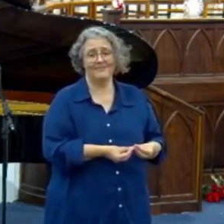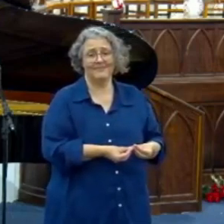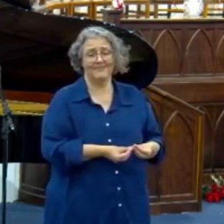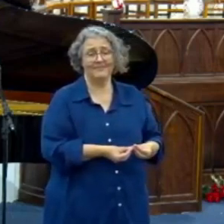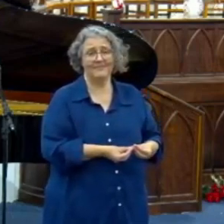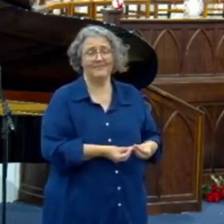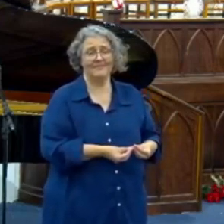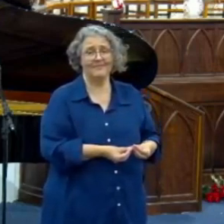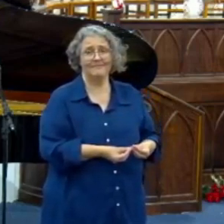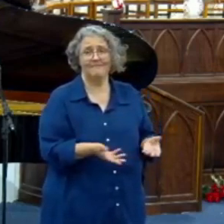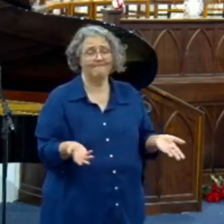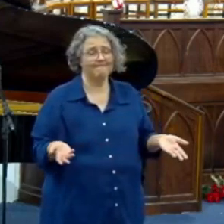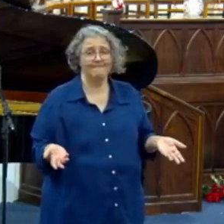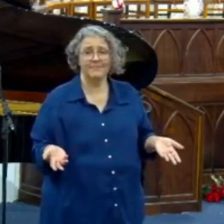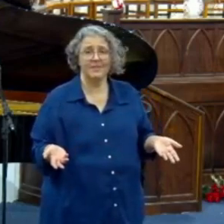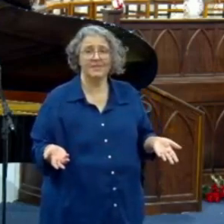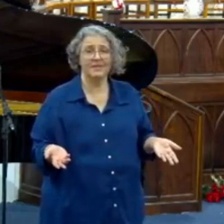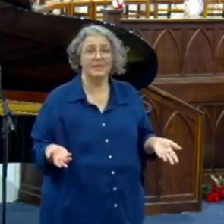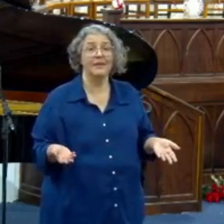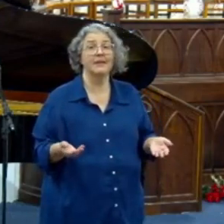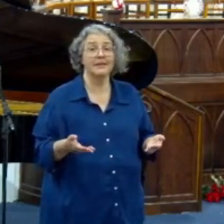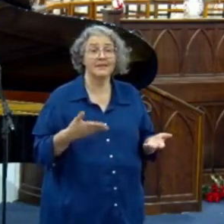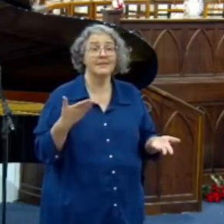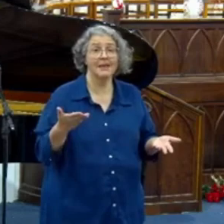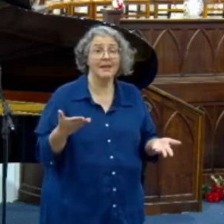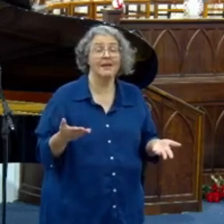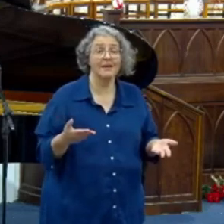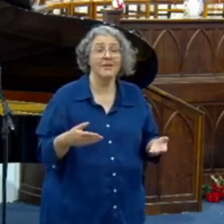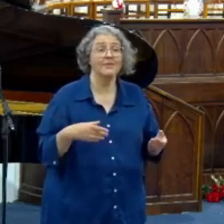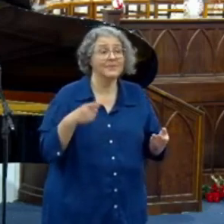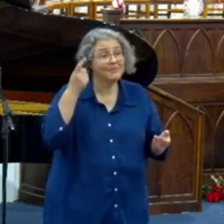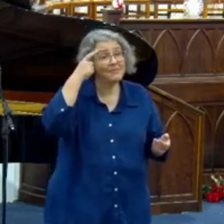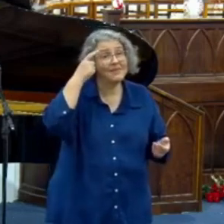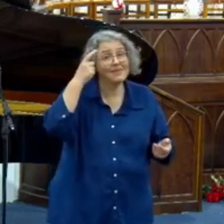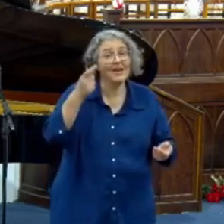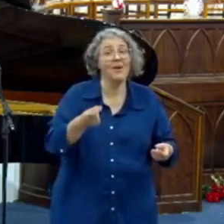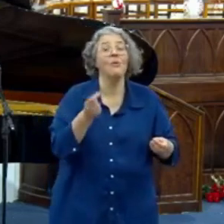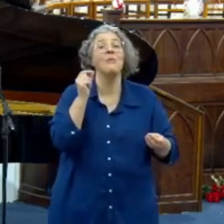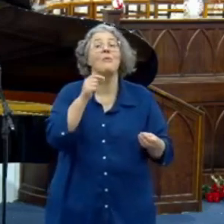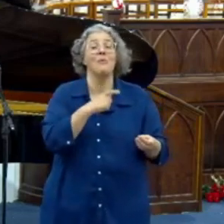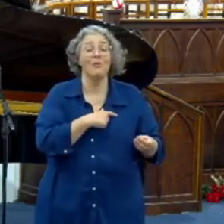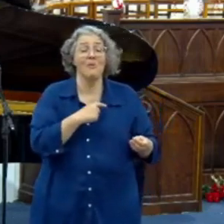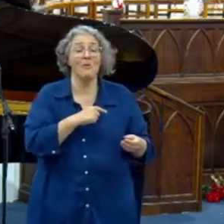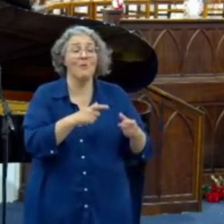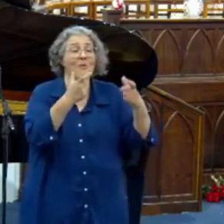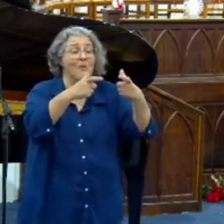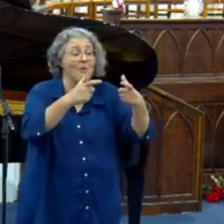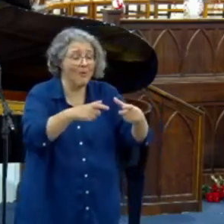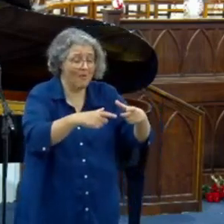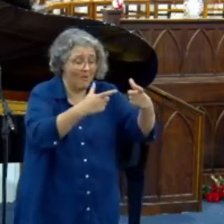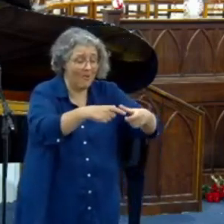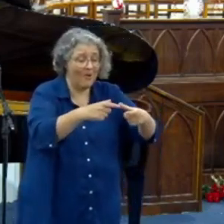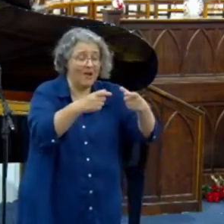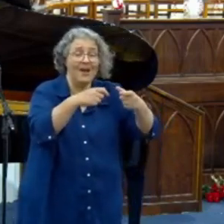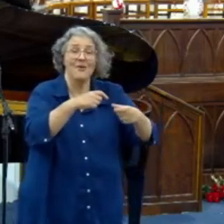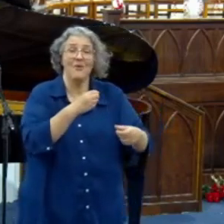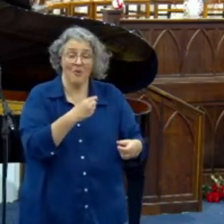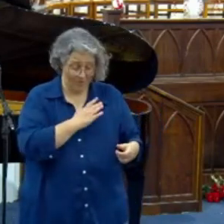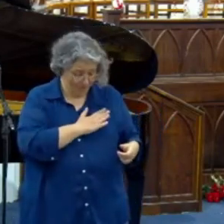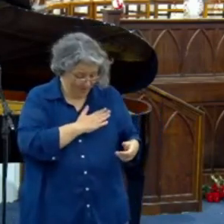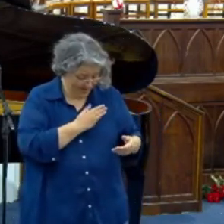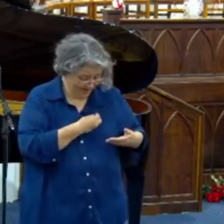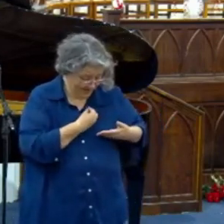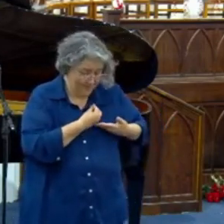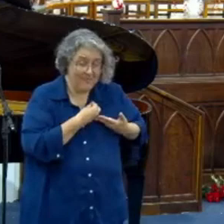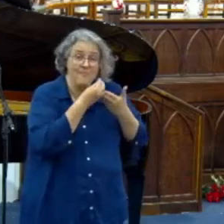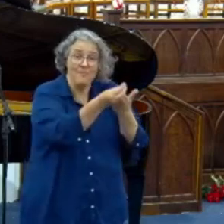para nós, onde está o meu coração? Onde está o meu coração? Lucas, no